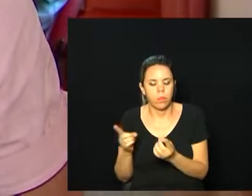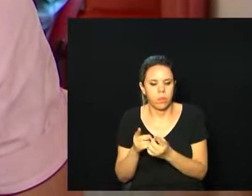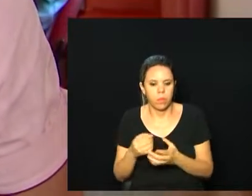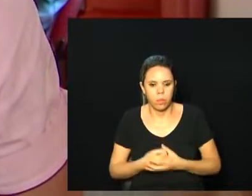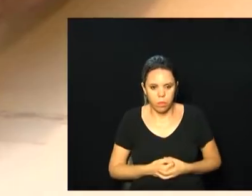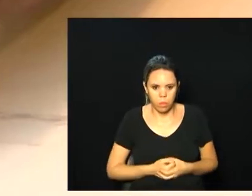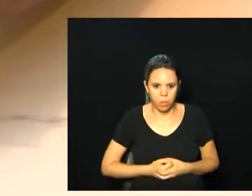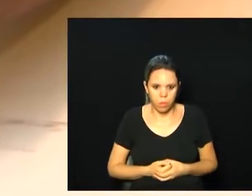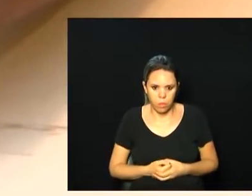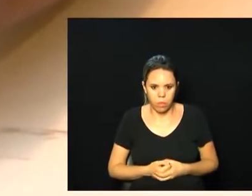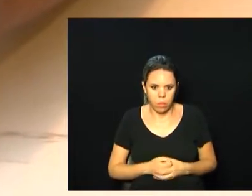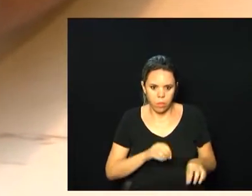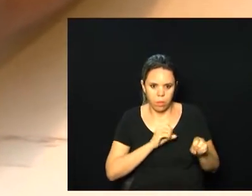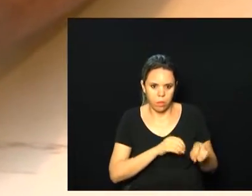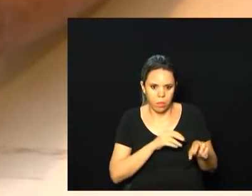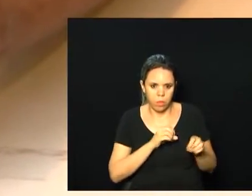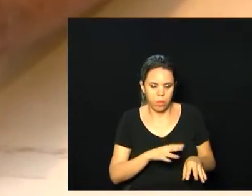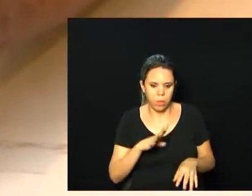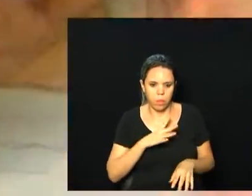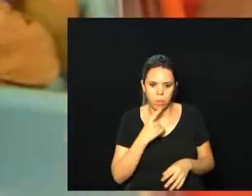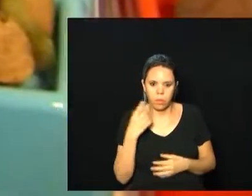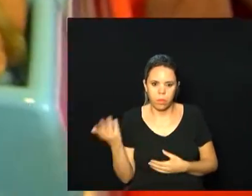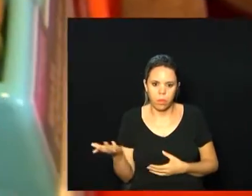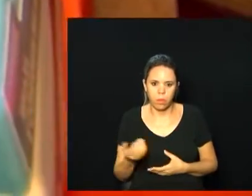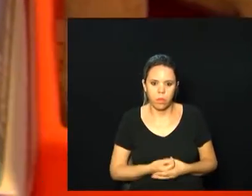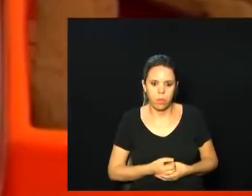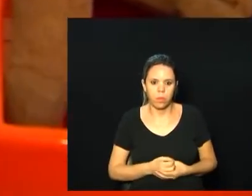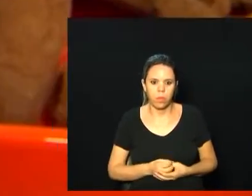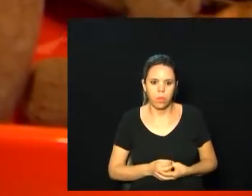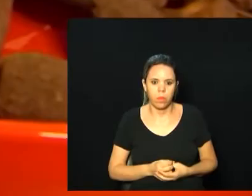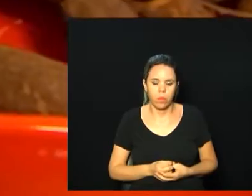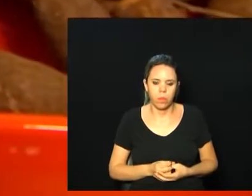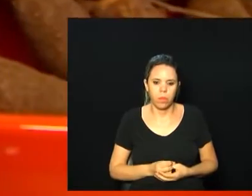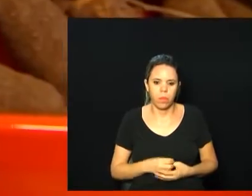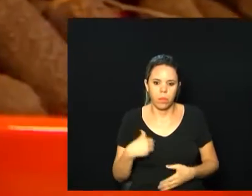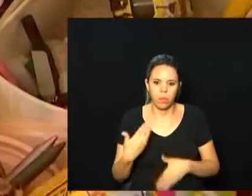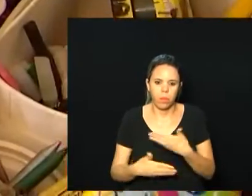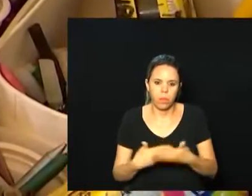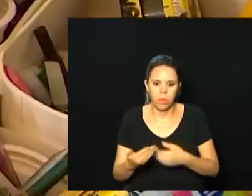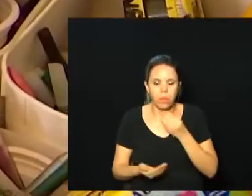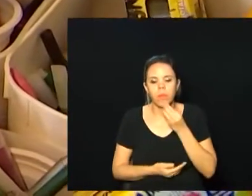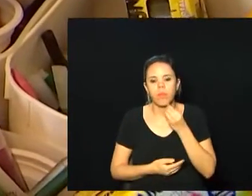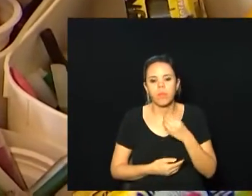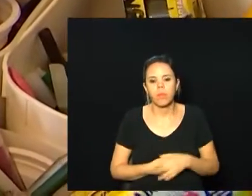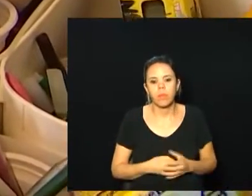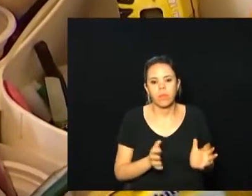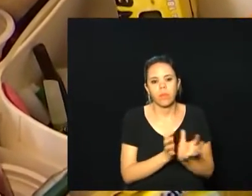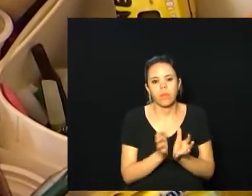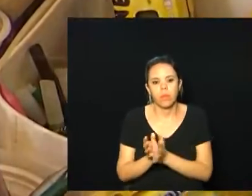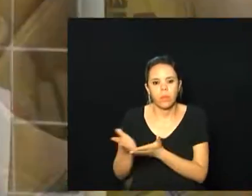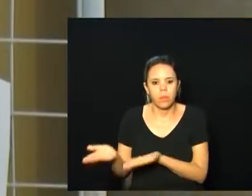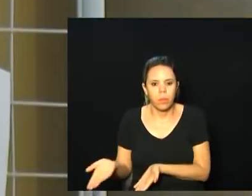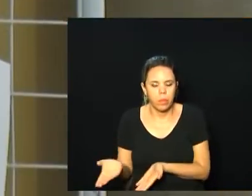serviço à educação na cidade de Campinas. Então, os passos que serão dados através da comissão